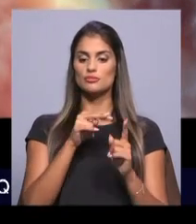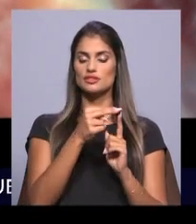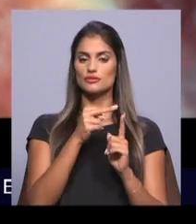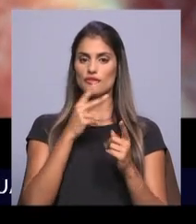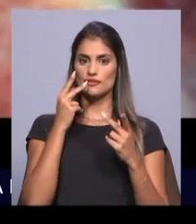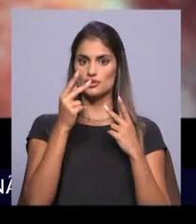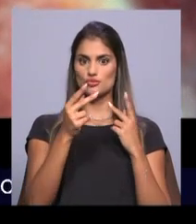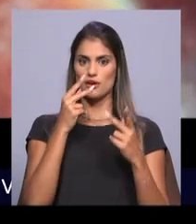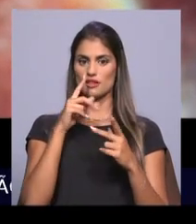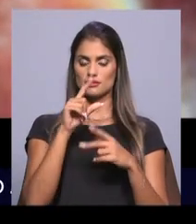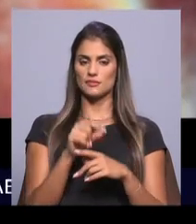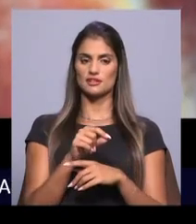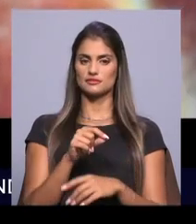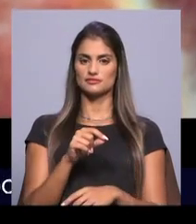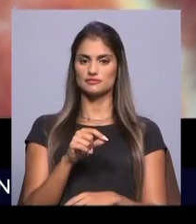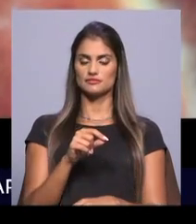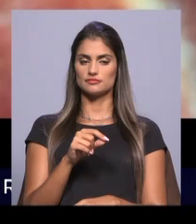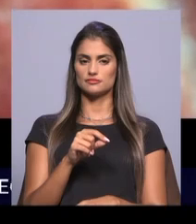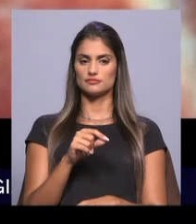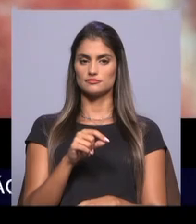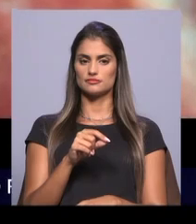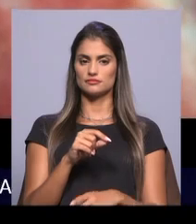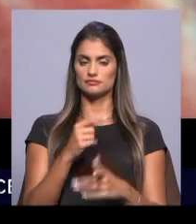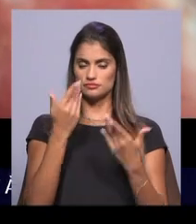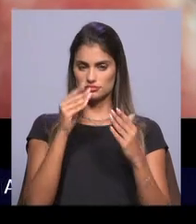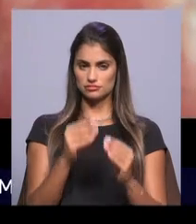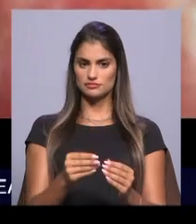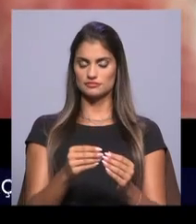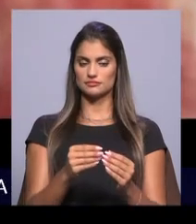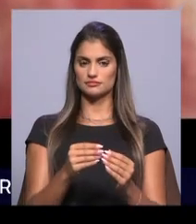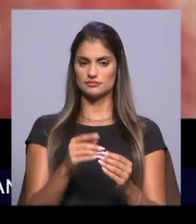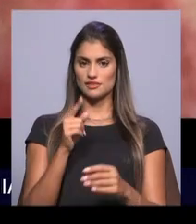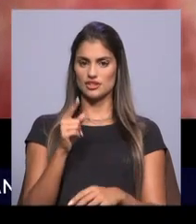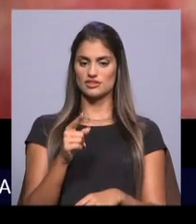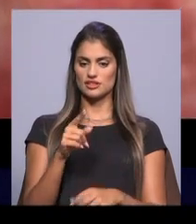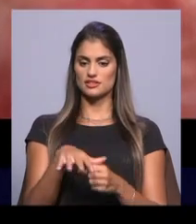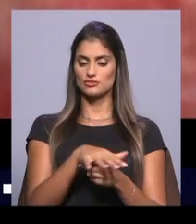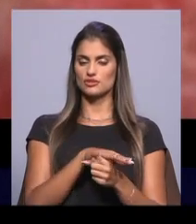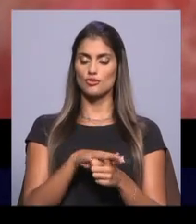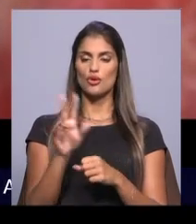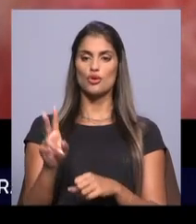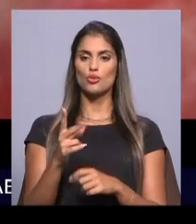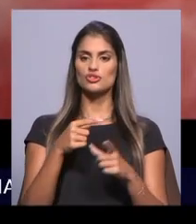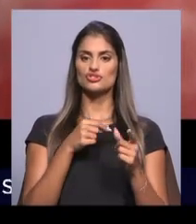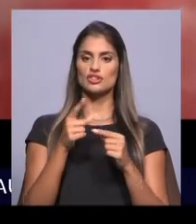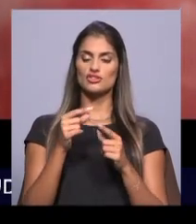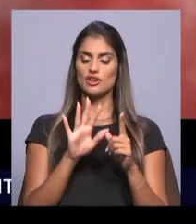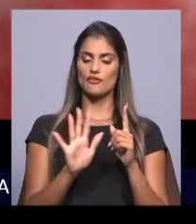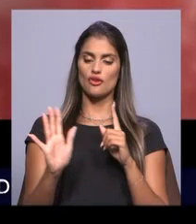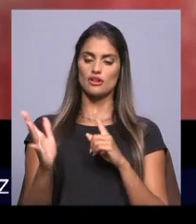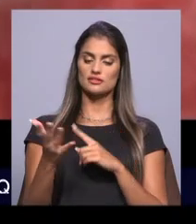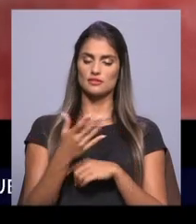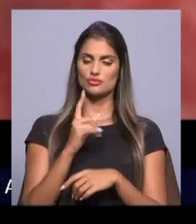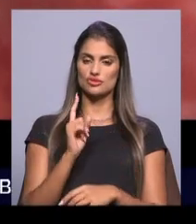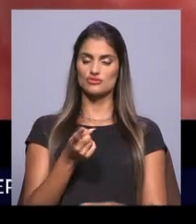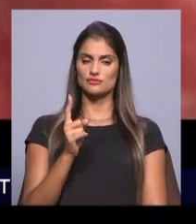e que também é ciência pura para os astrónomos, foi esculpida pela esta órbita destas duas estrelas uma à volta da outra. E,